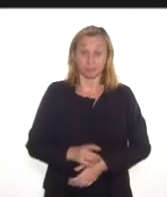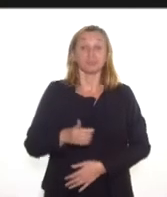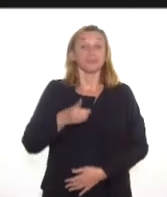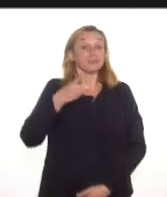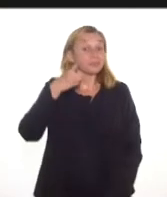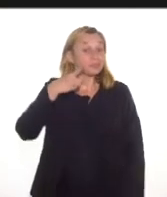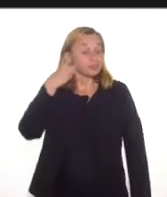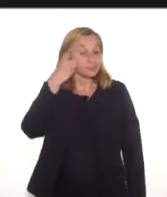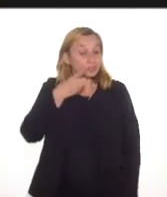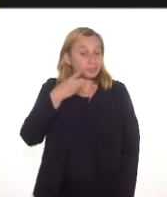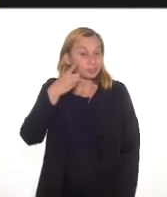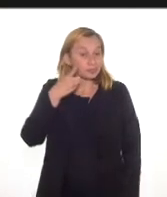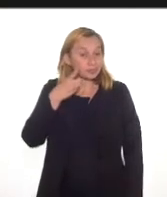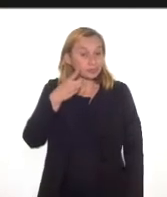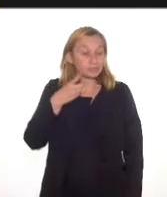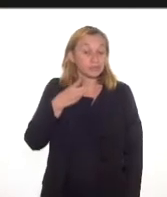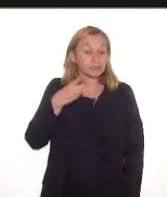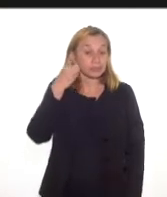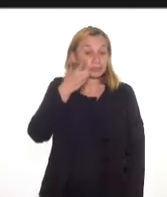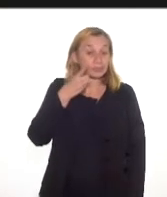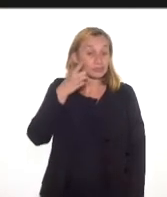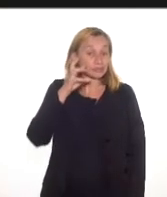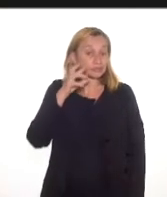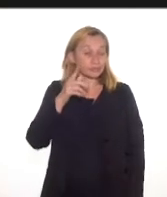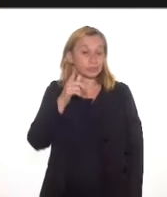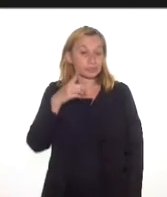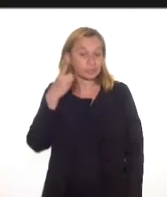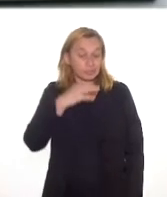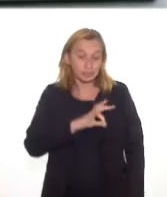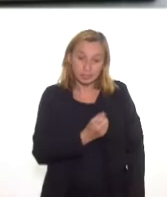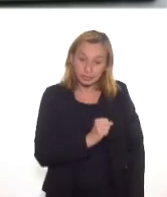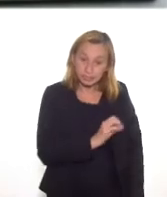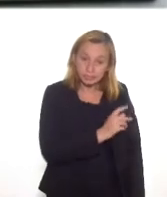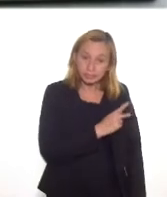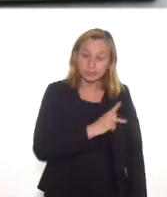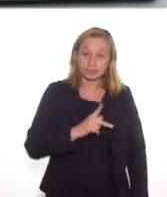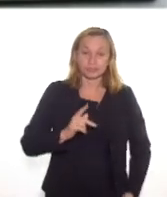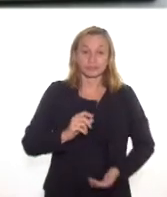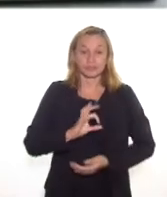senhora presidente, deputada Marta Rocha, eu falei isso durante